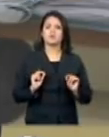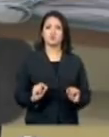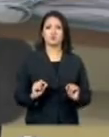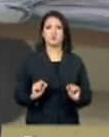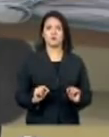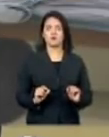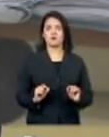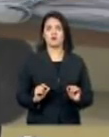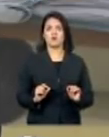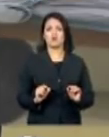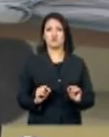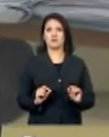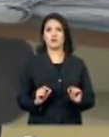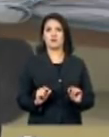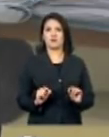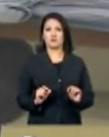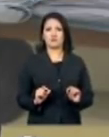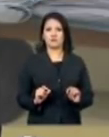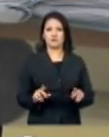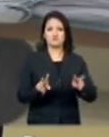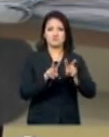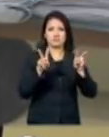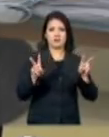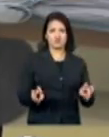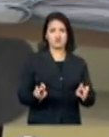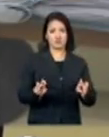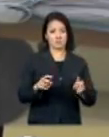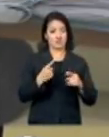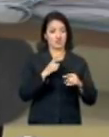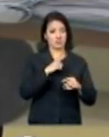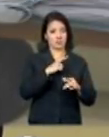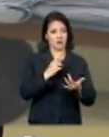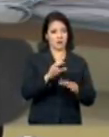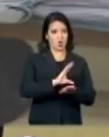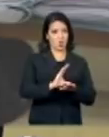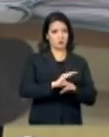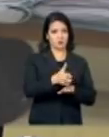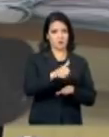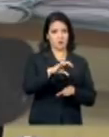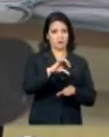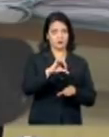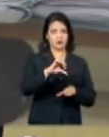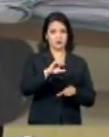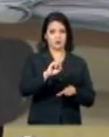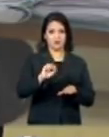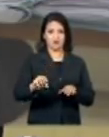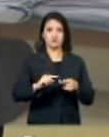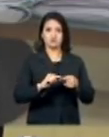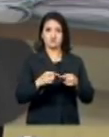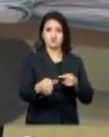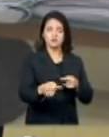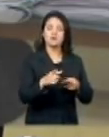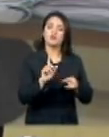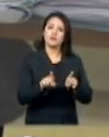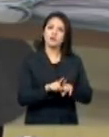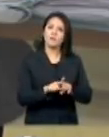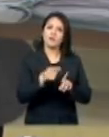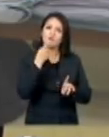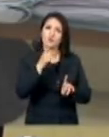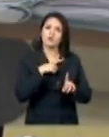extrajudicial após a construção de 8 também fixou o passe de cadenciar para eles no artigo 54